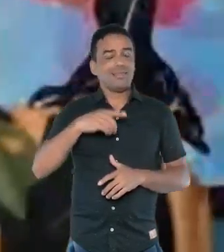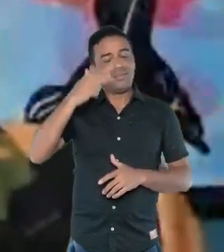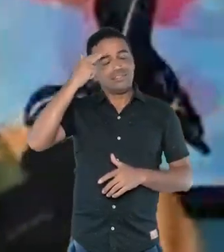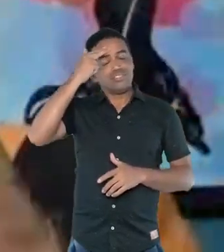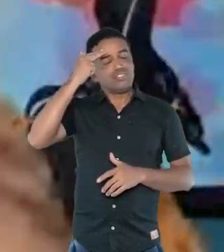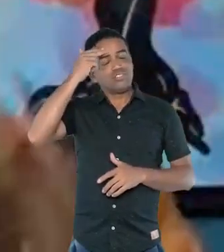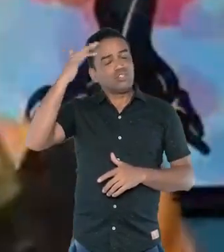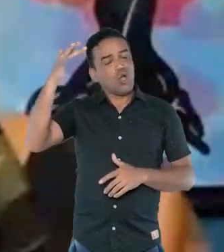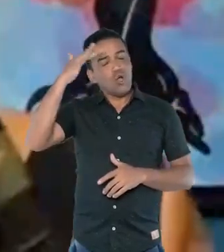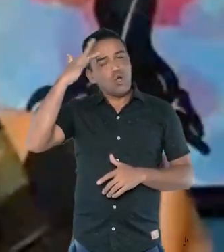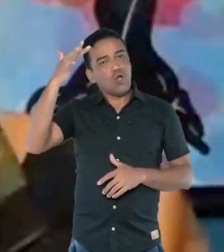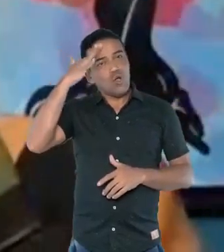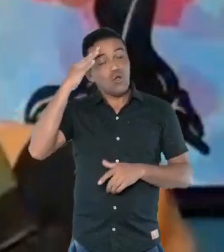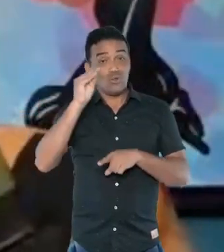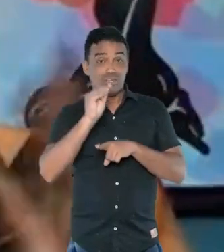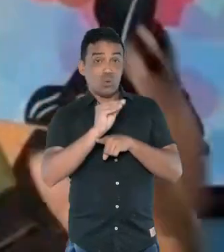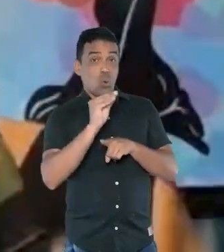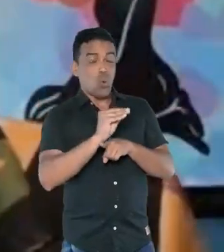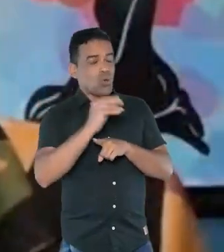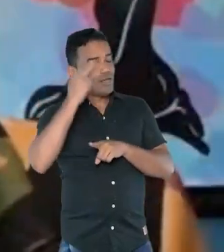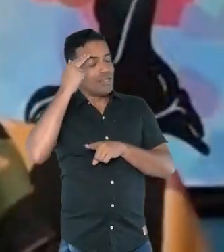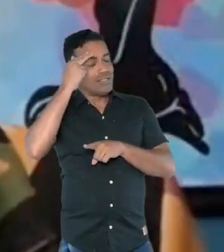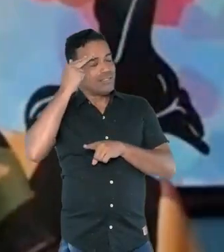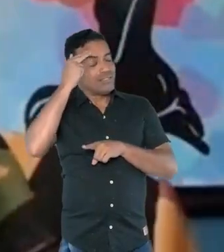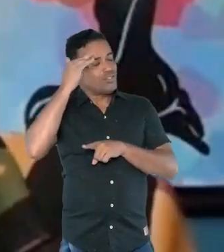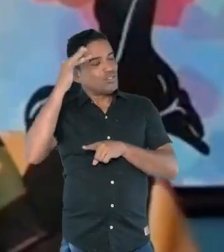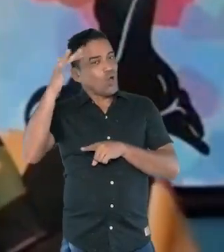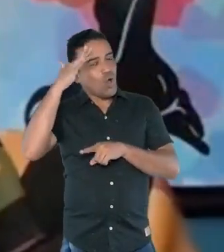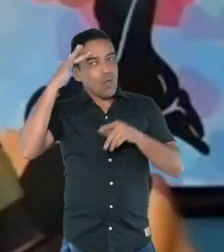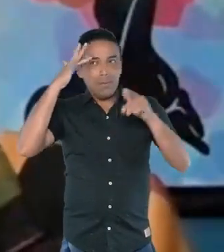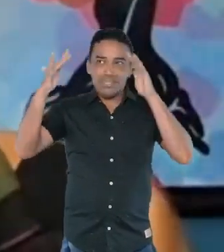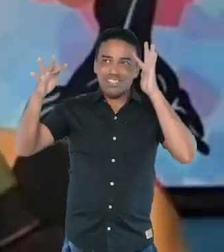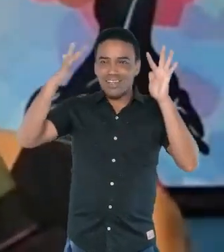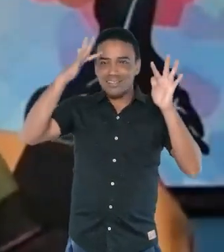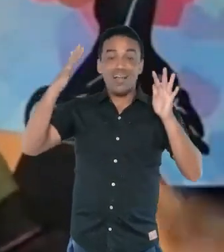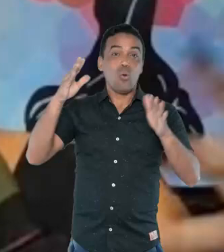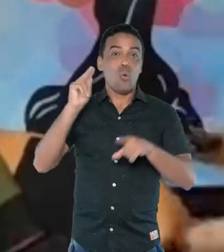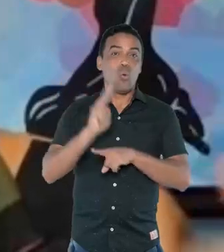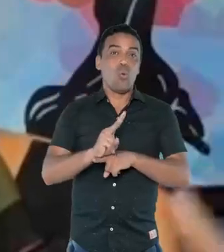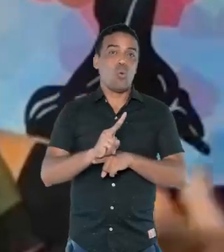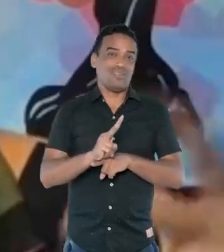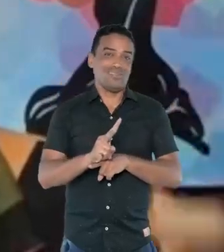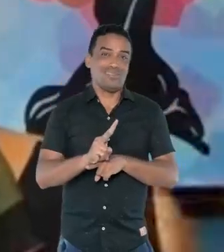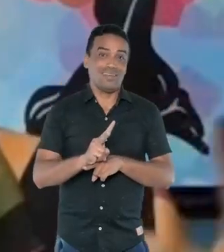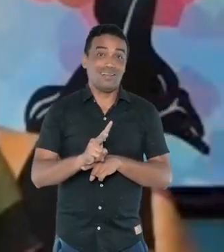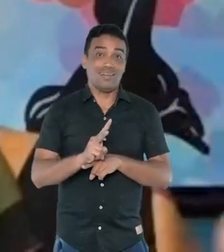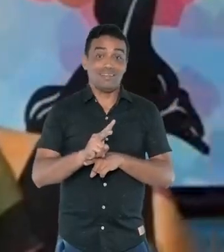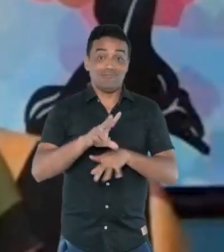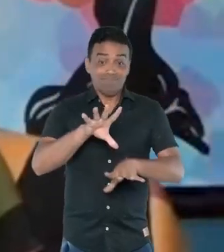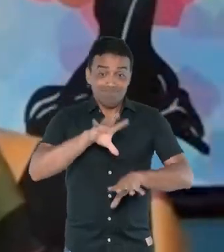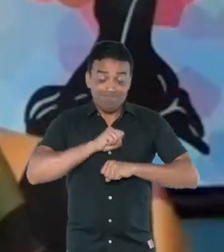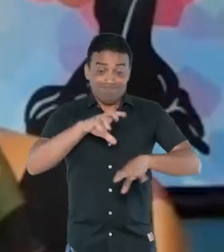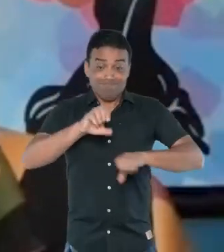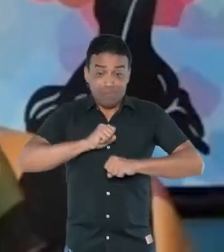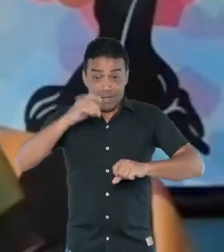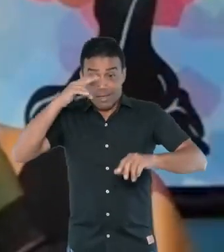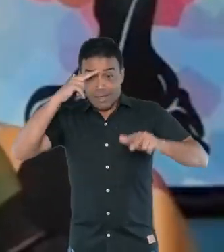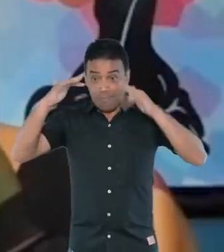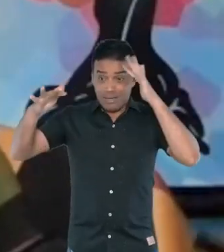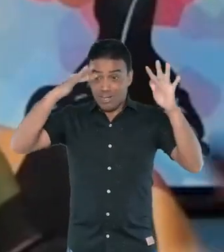sonho, né? Que cuida bem dos sonhos, que cuida bem da imaginação, que nutre a sua